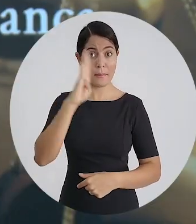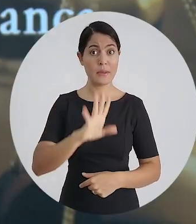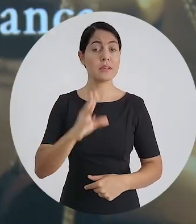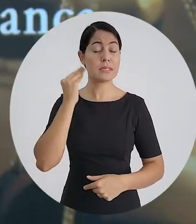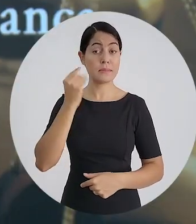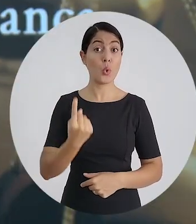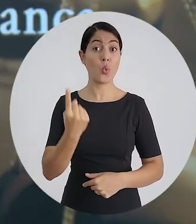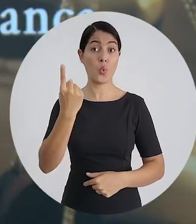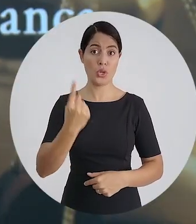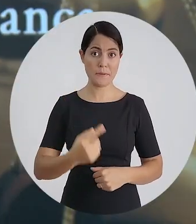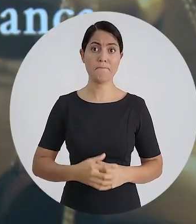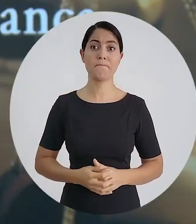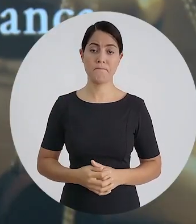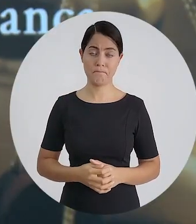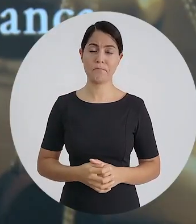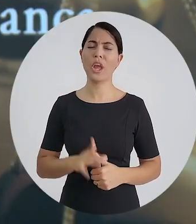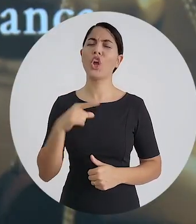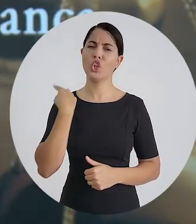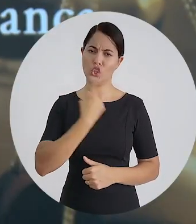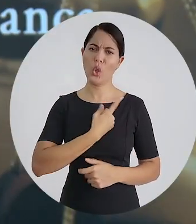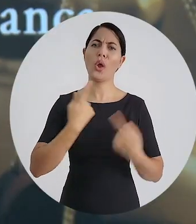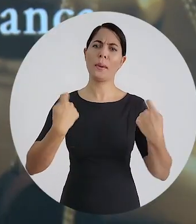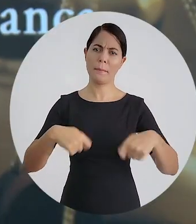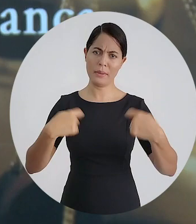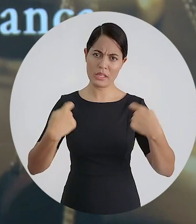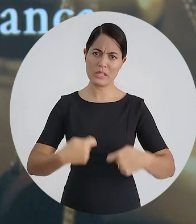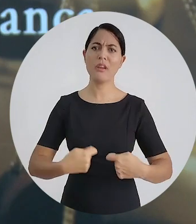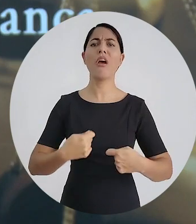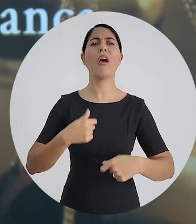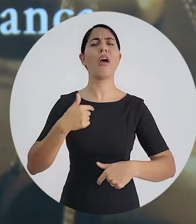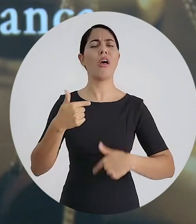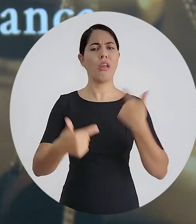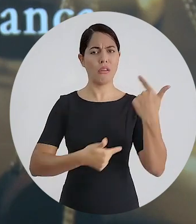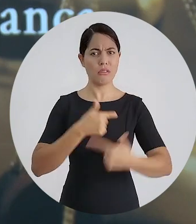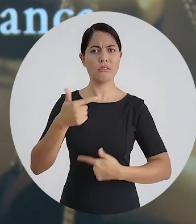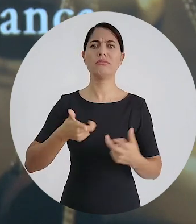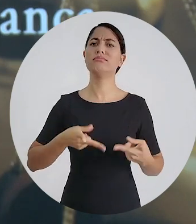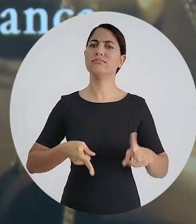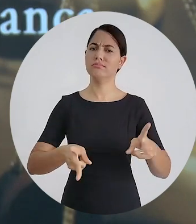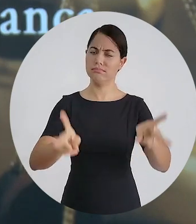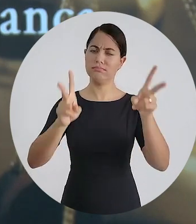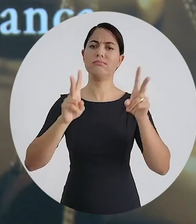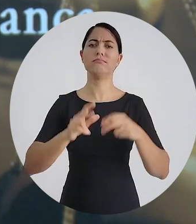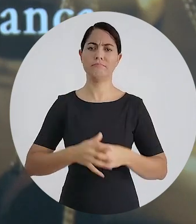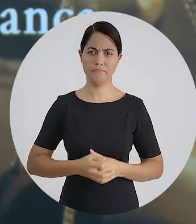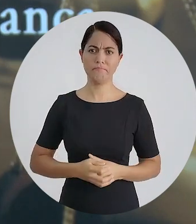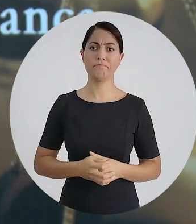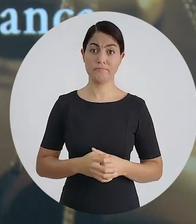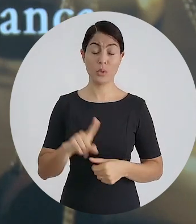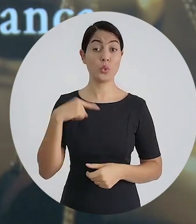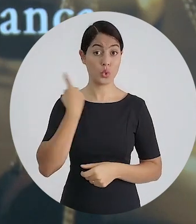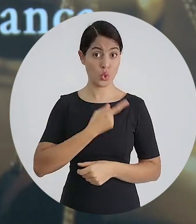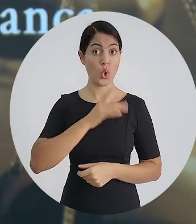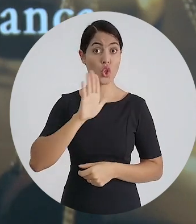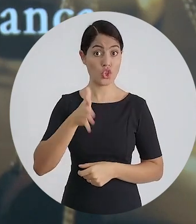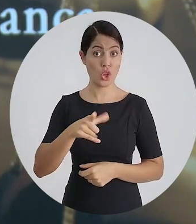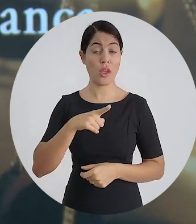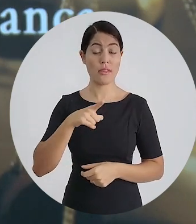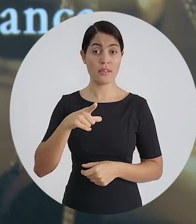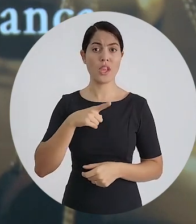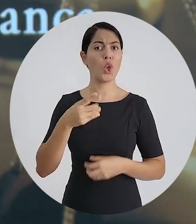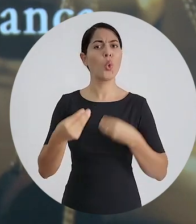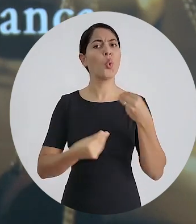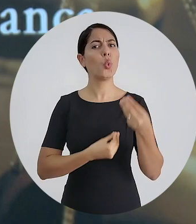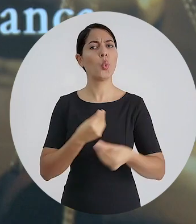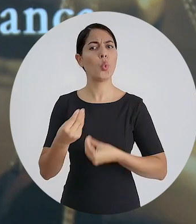que continuar cuidando dos assuntos da advocacia, voltados para amparar a advocacia brasileira. Estamos